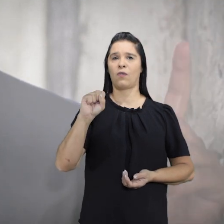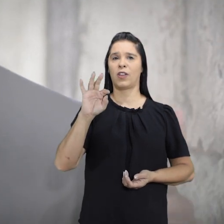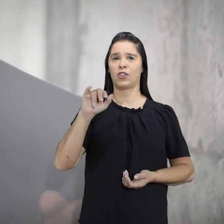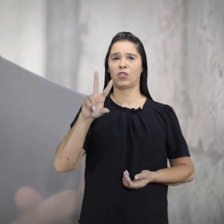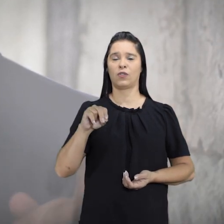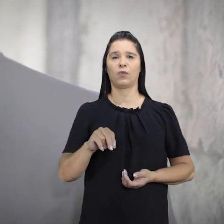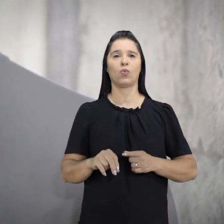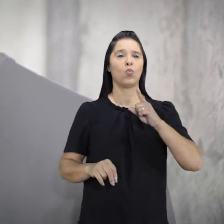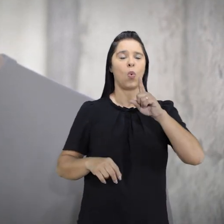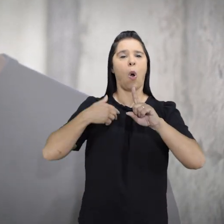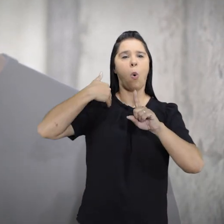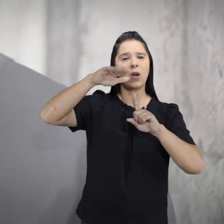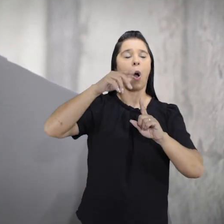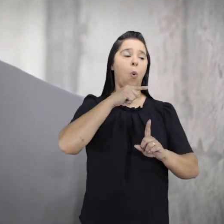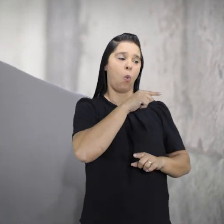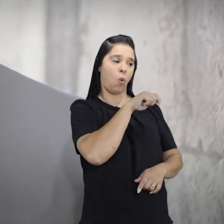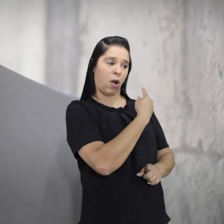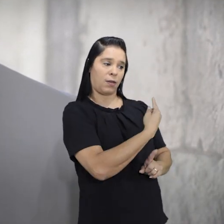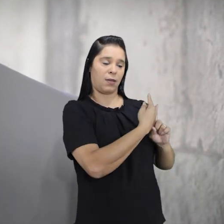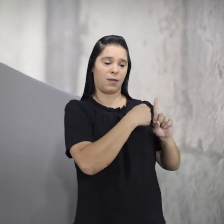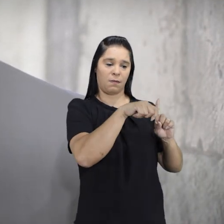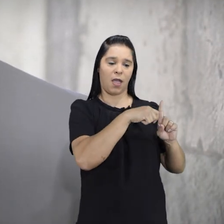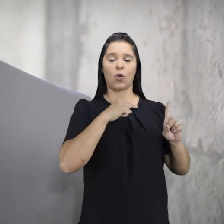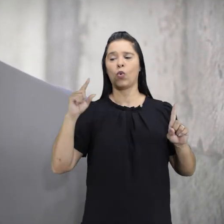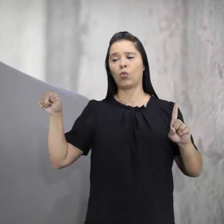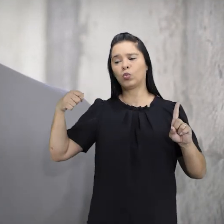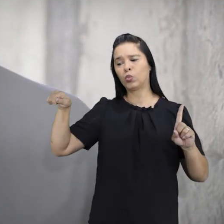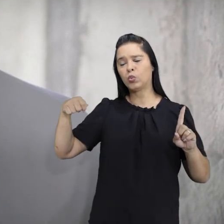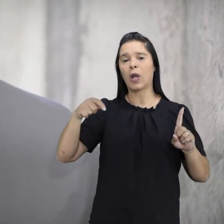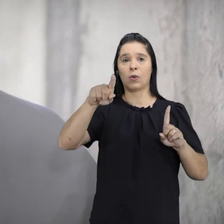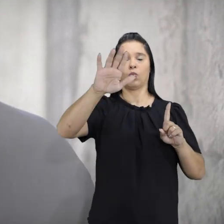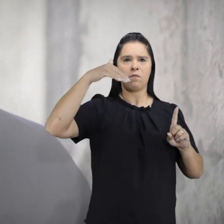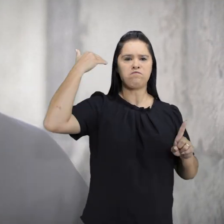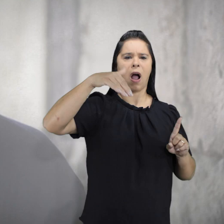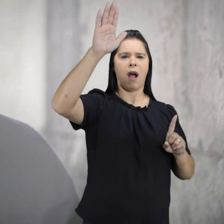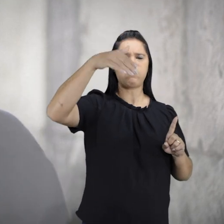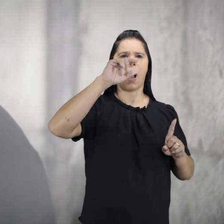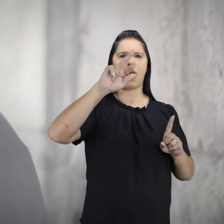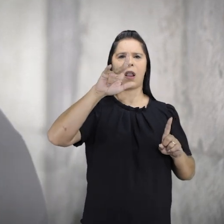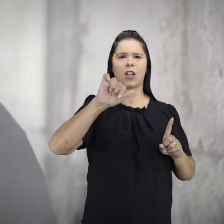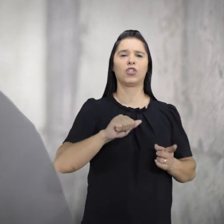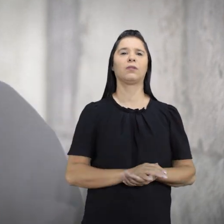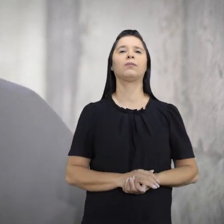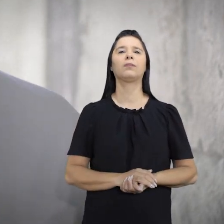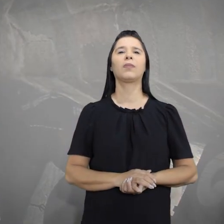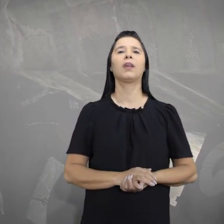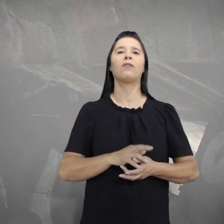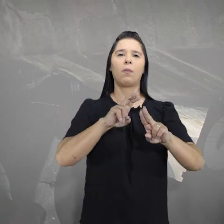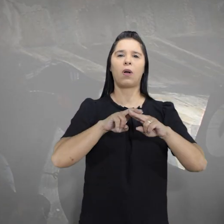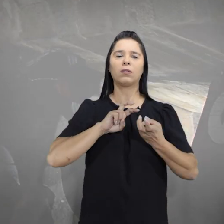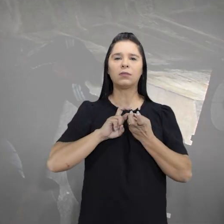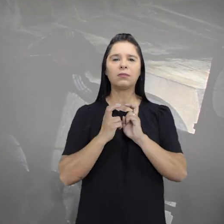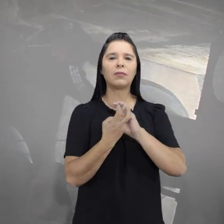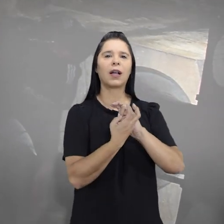sininho e grande, né? Que ele foi tirado da capoeira. Se você